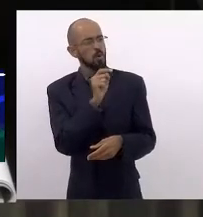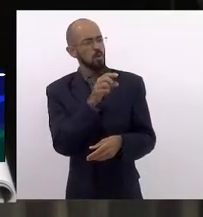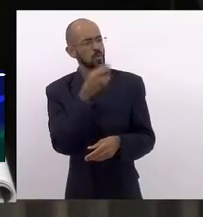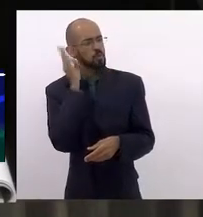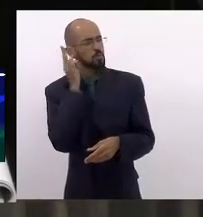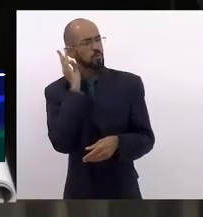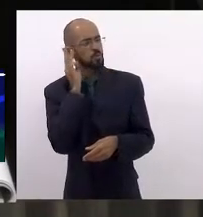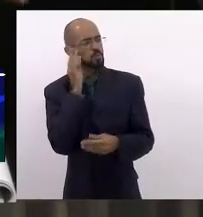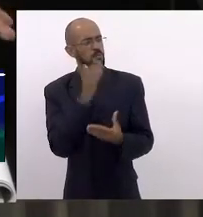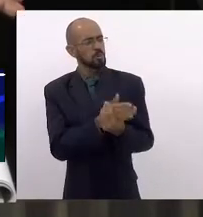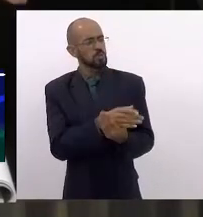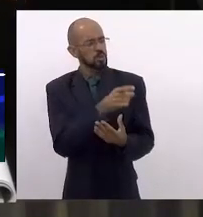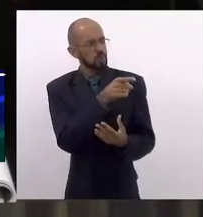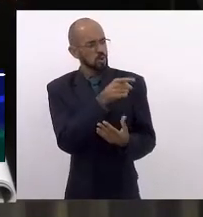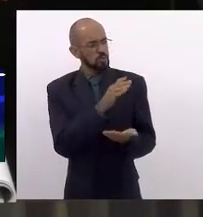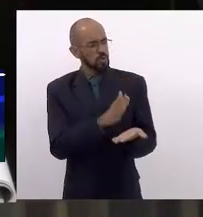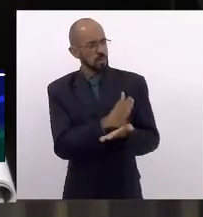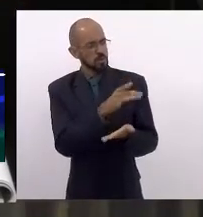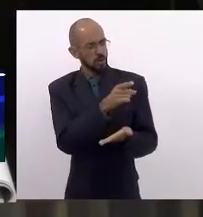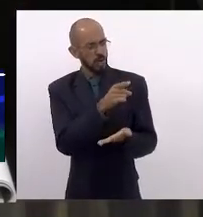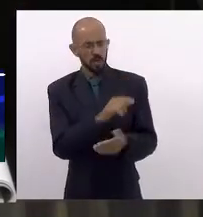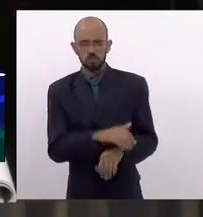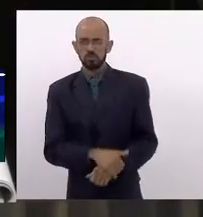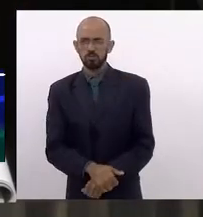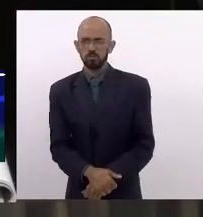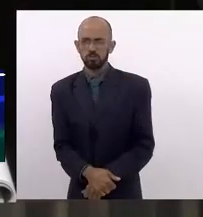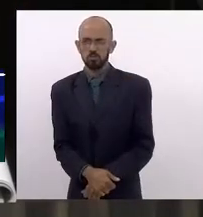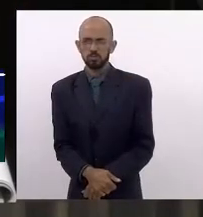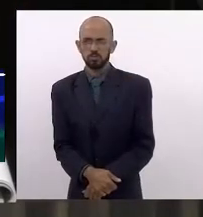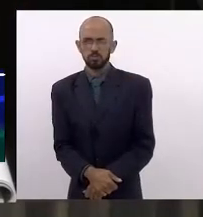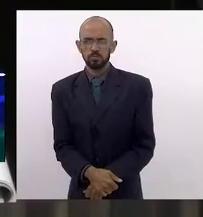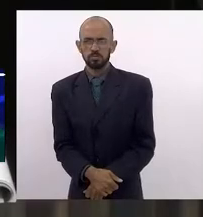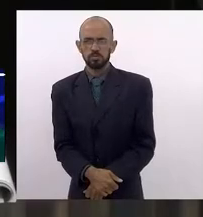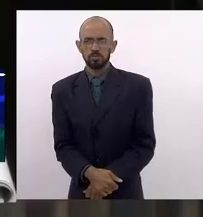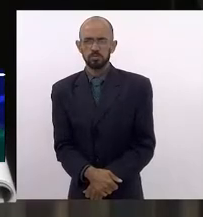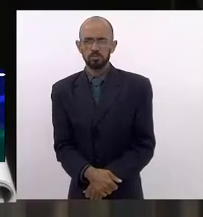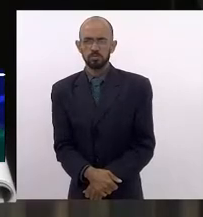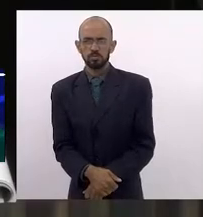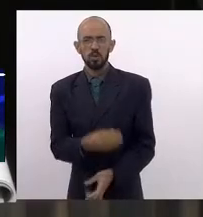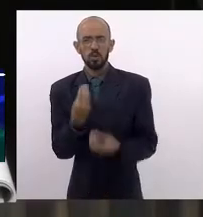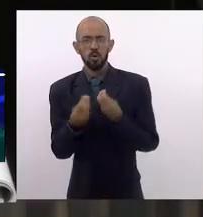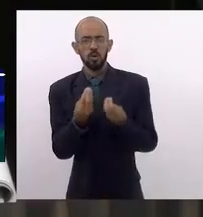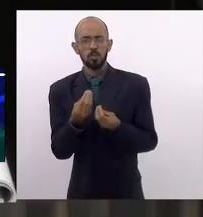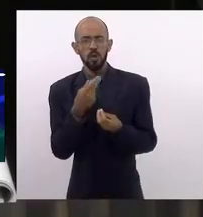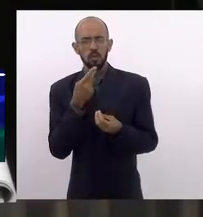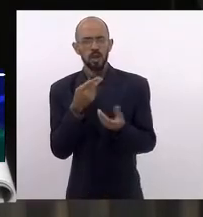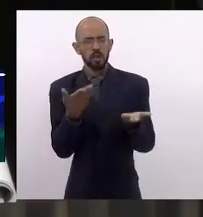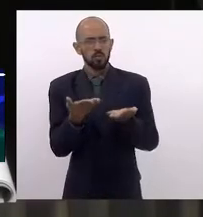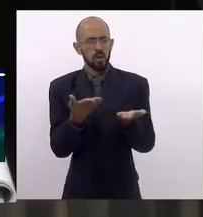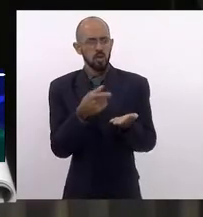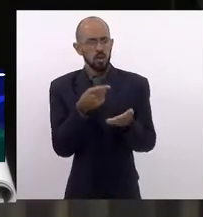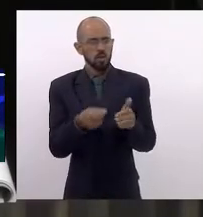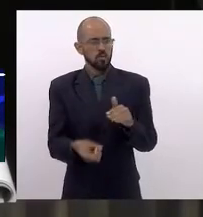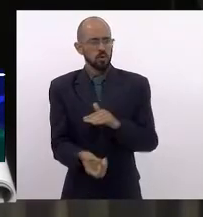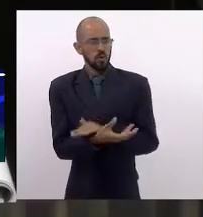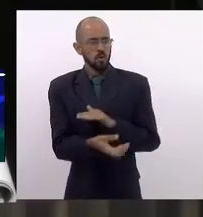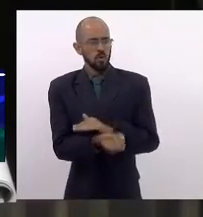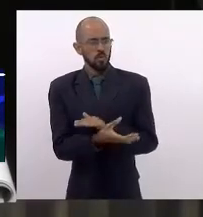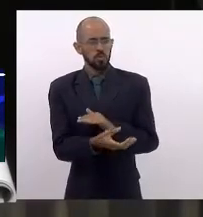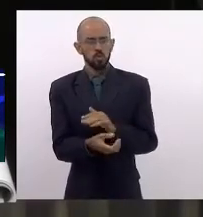Alves faltou na justiça vocês aprovaram as contas deles vocês deram para ele a munição como é que estão falando que foi corrupto